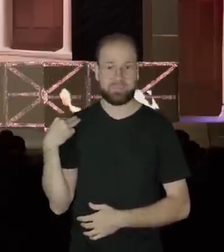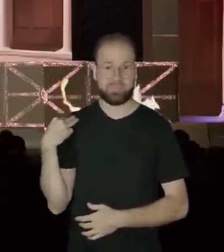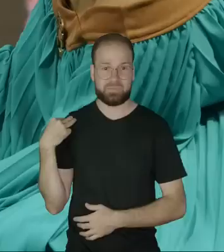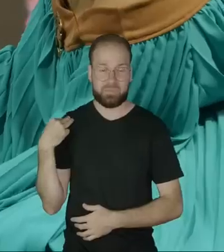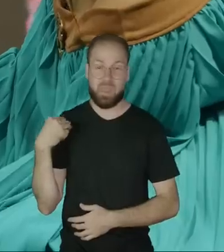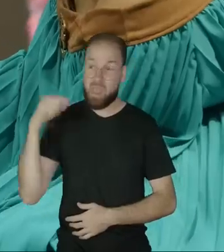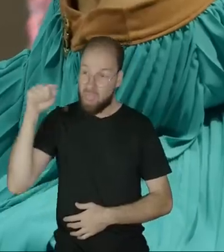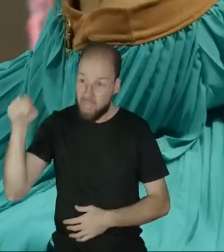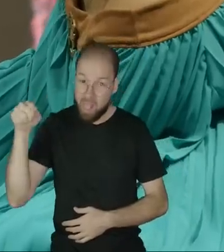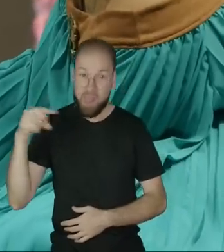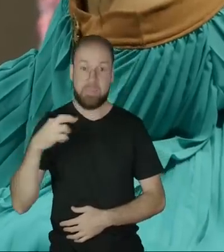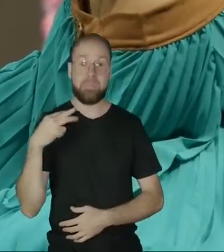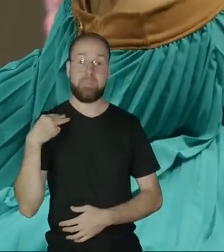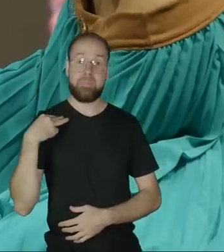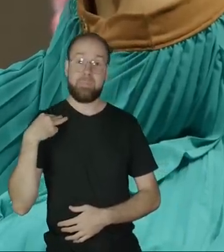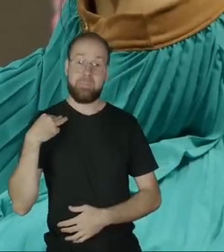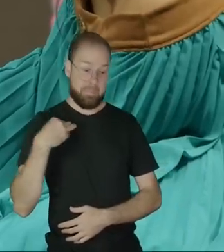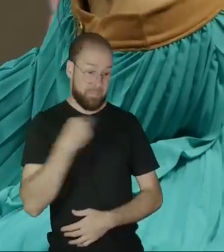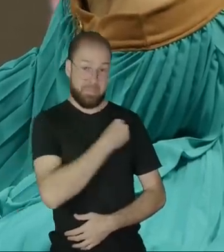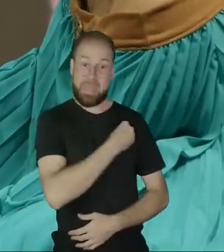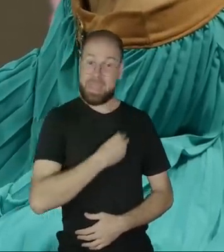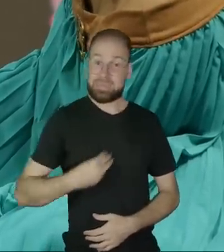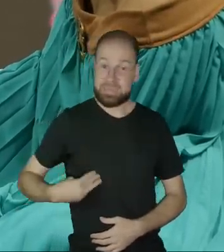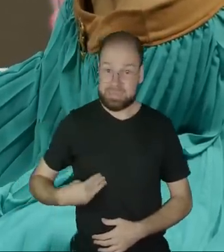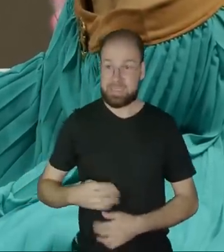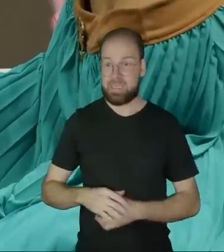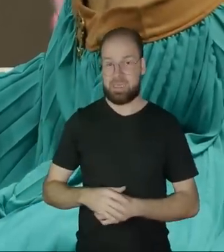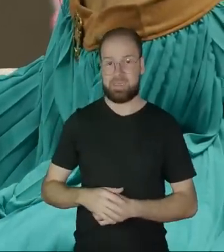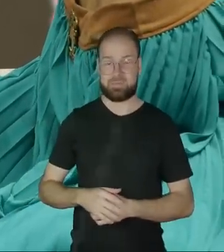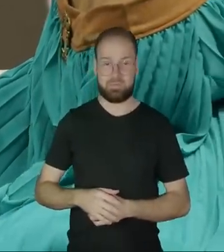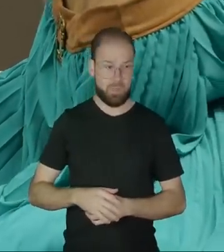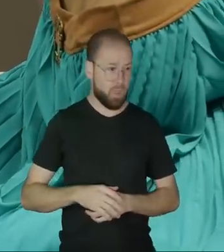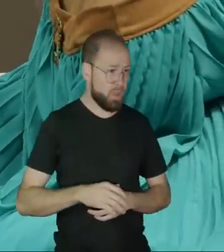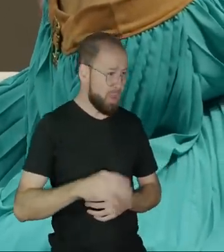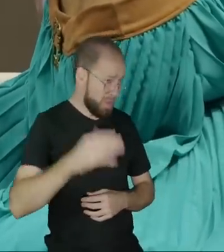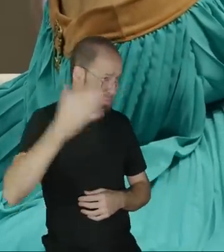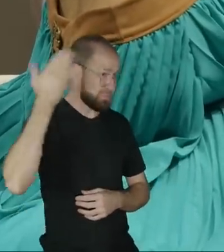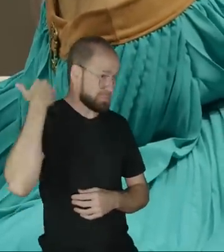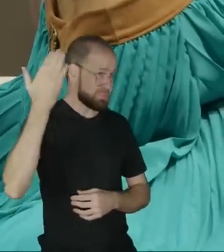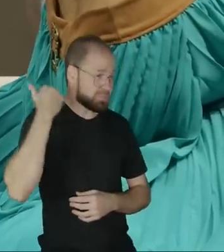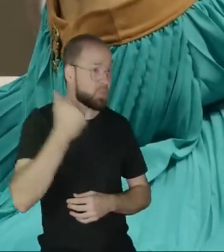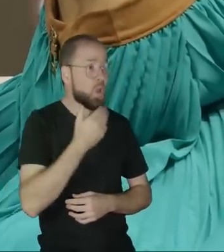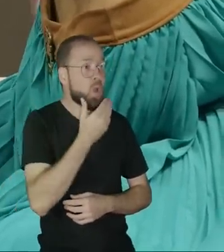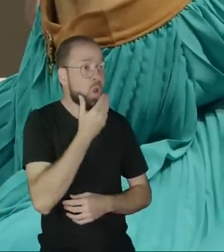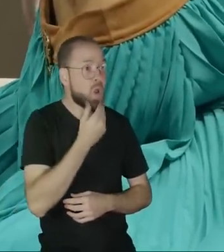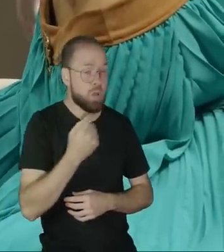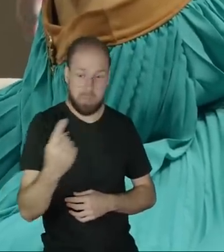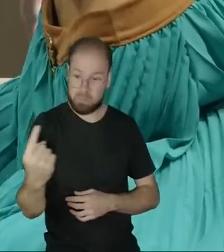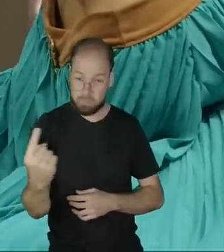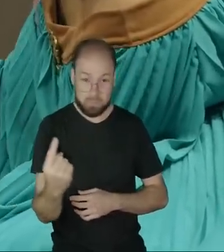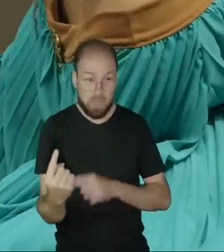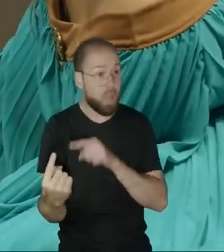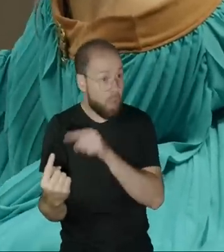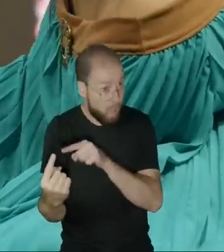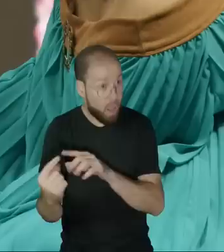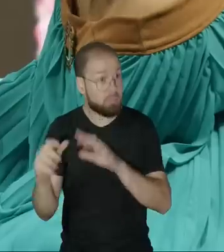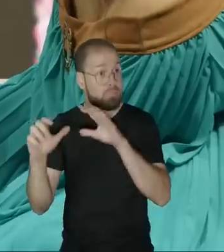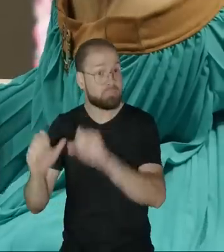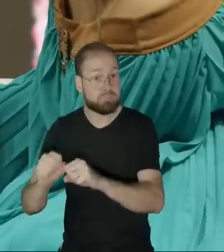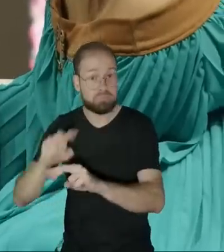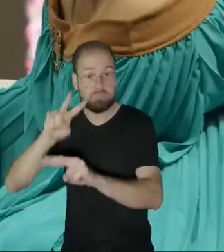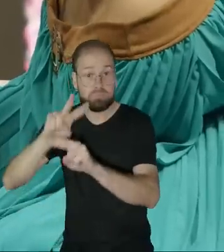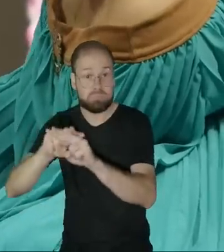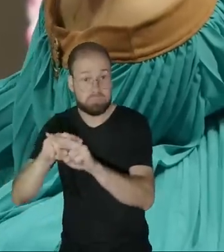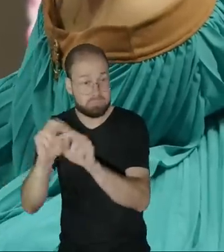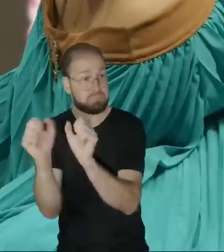o Messias. Há um tempo atrás, um homem, ele estava preso e